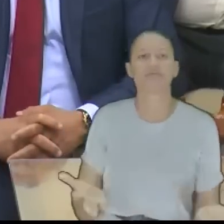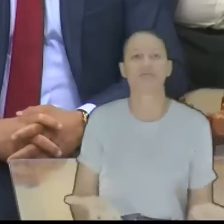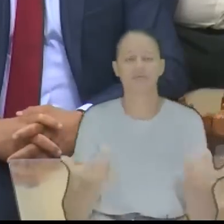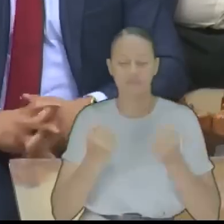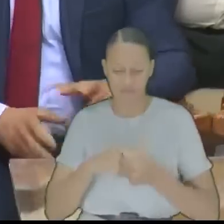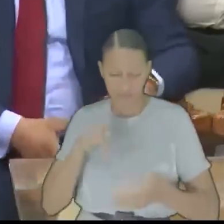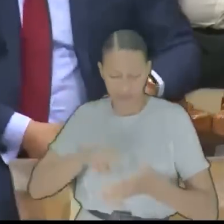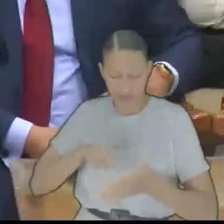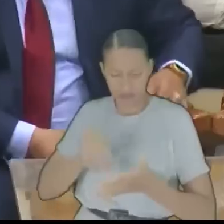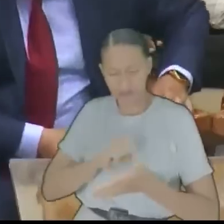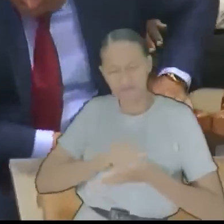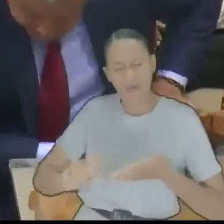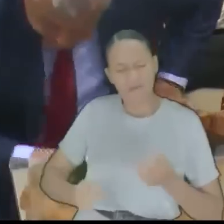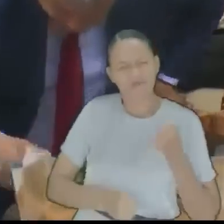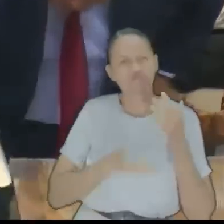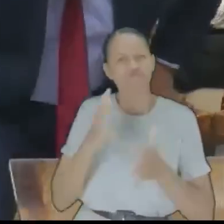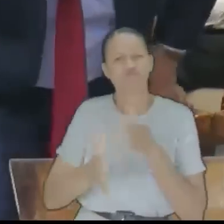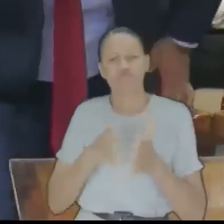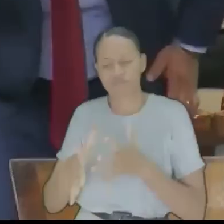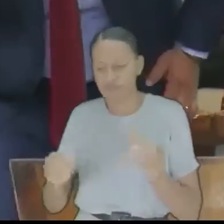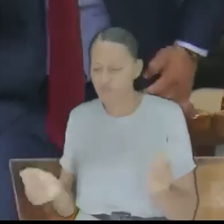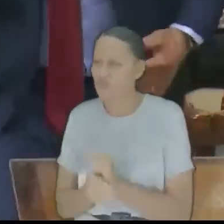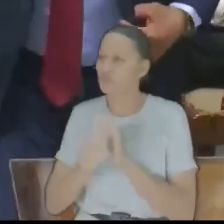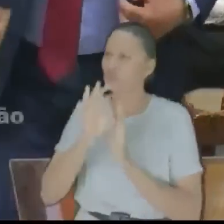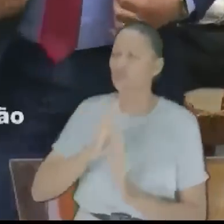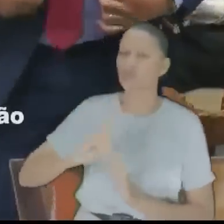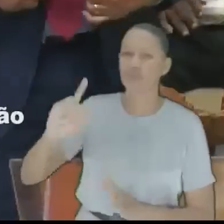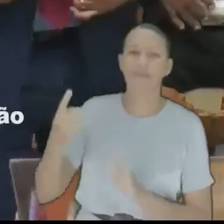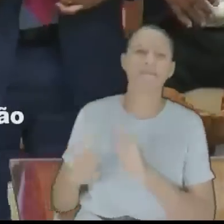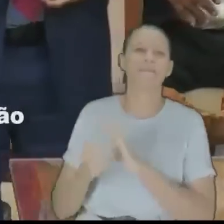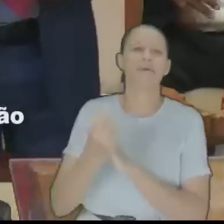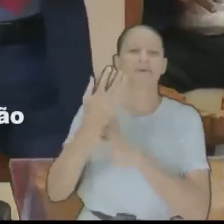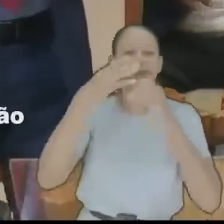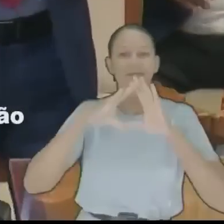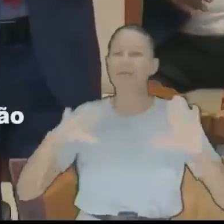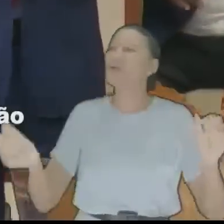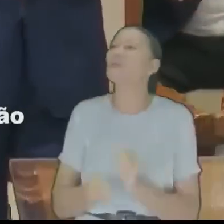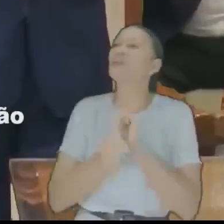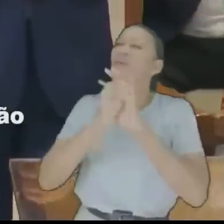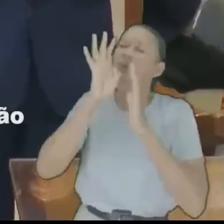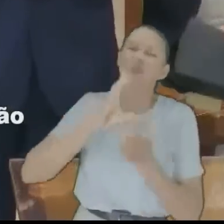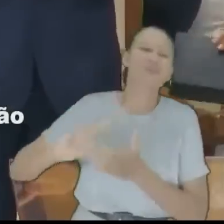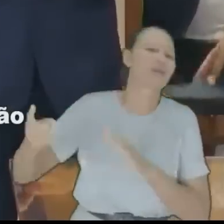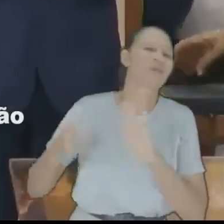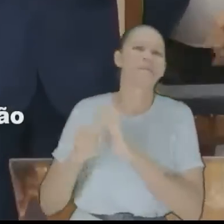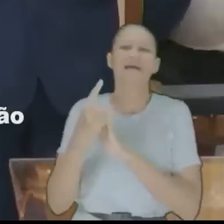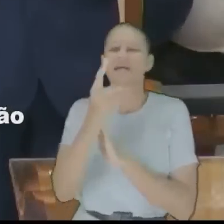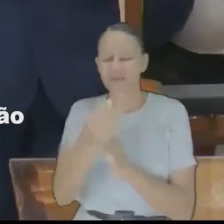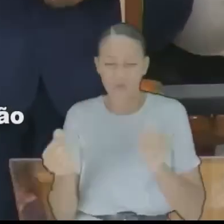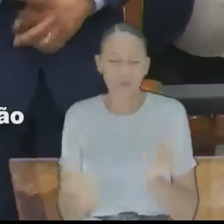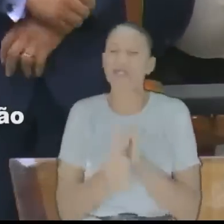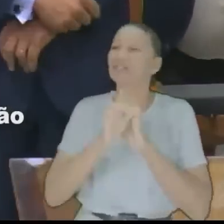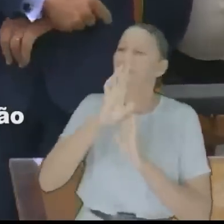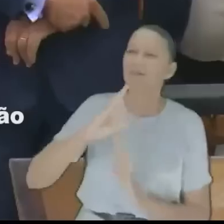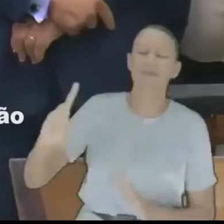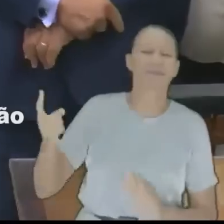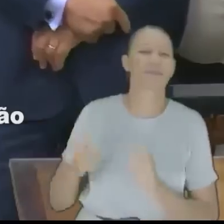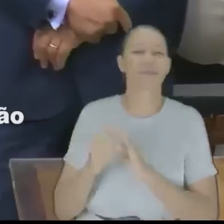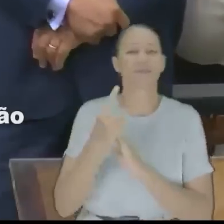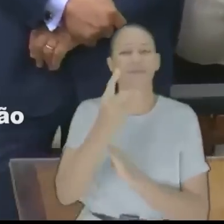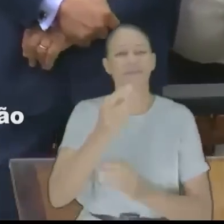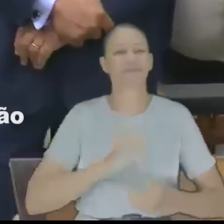ler esse versículo alto e em bom som. Glória a Deus nas alturas. Glória a Deus nas alturas. Glória a Deus